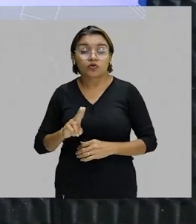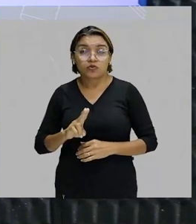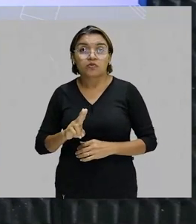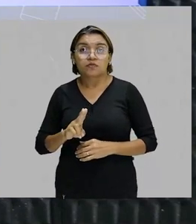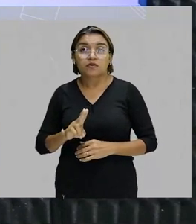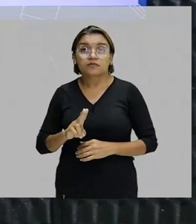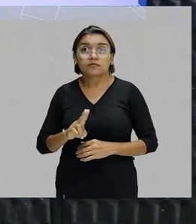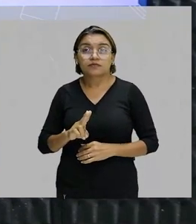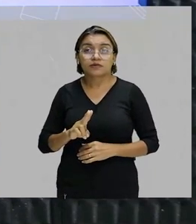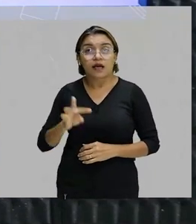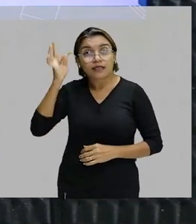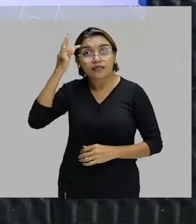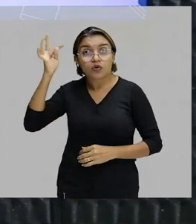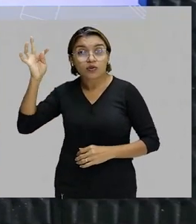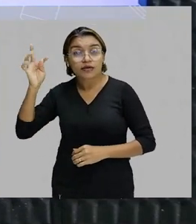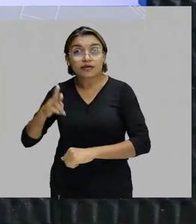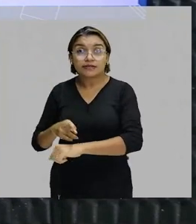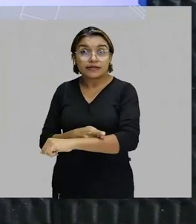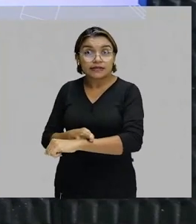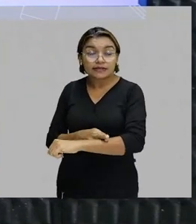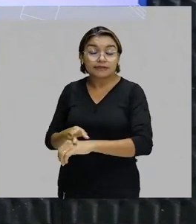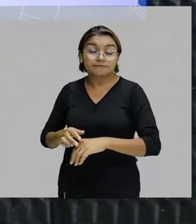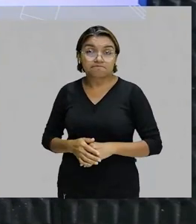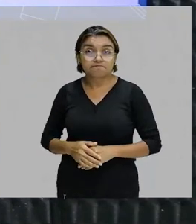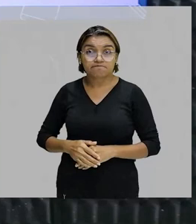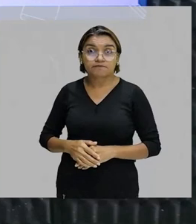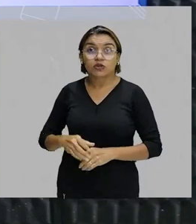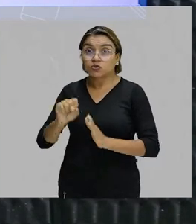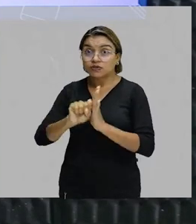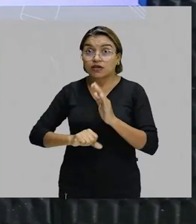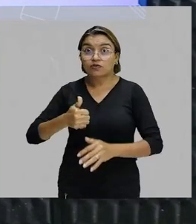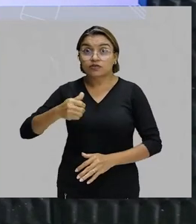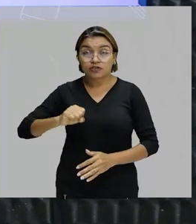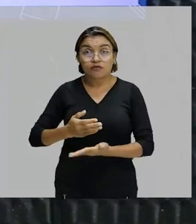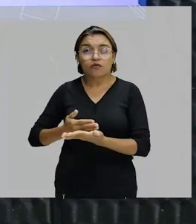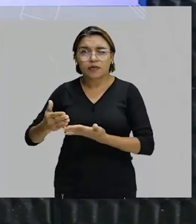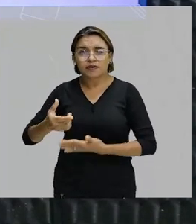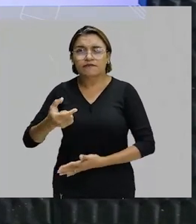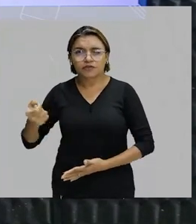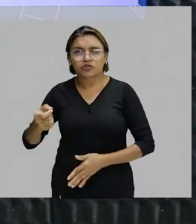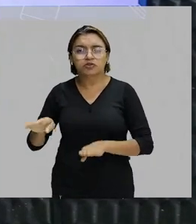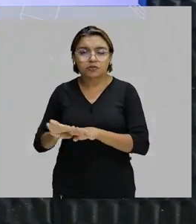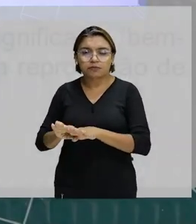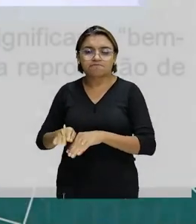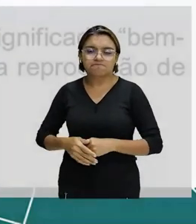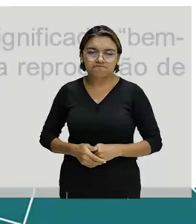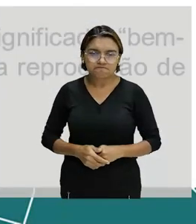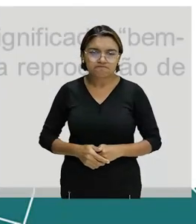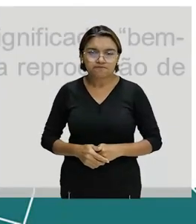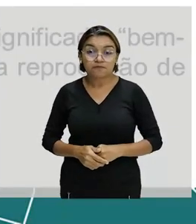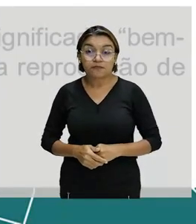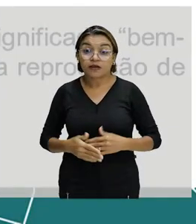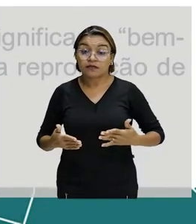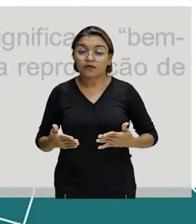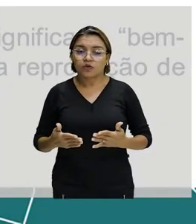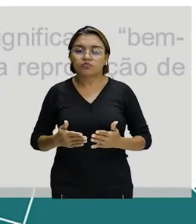no plural teorias raciais lá do século XIX e também do começo do século XX a partir